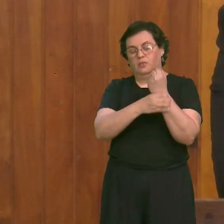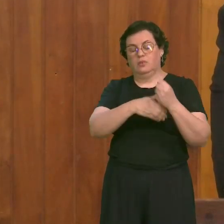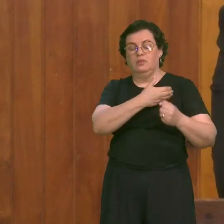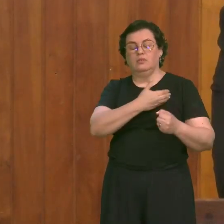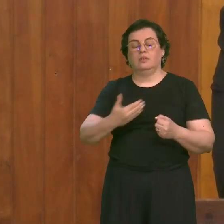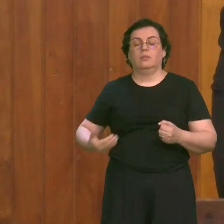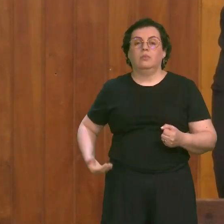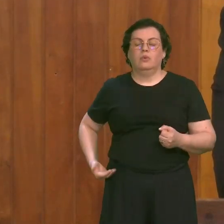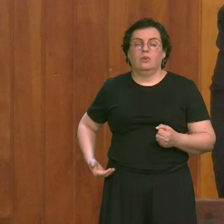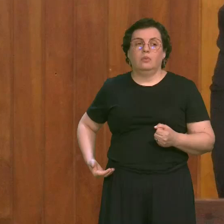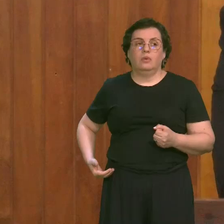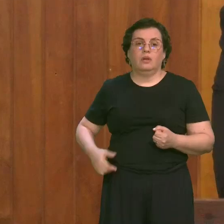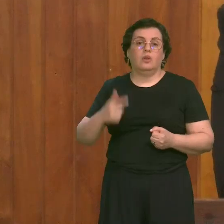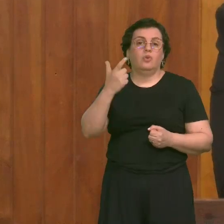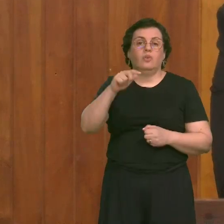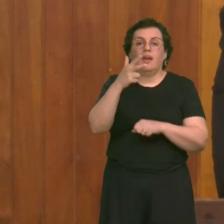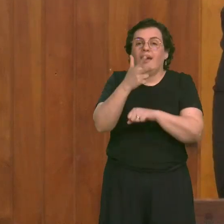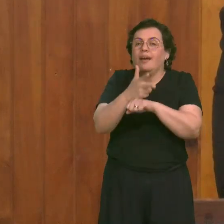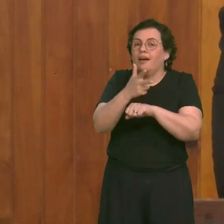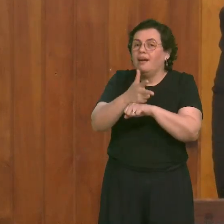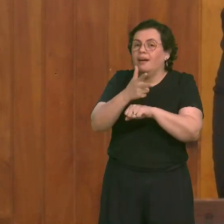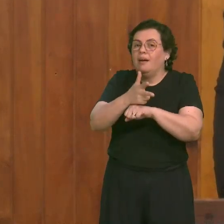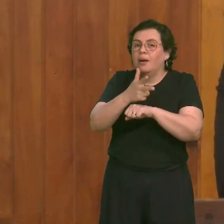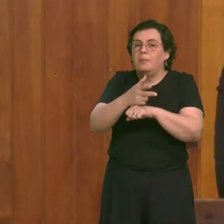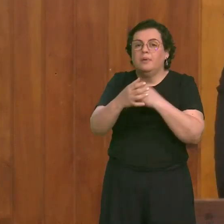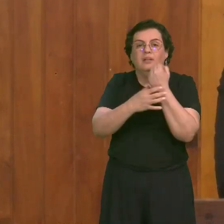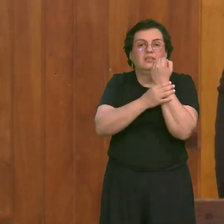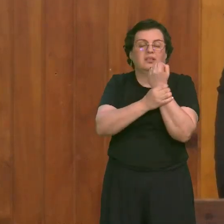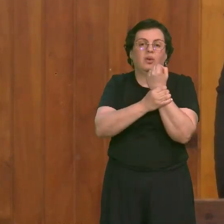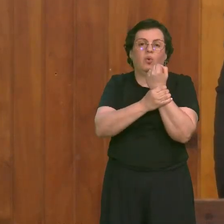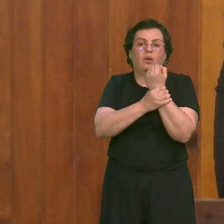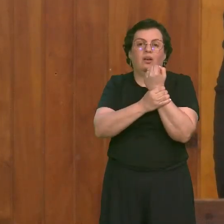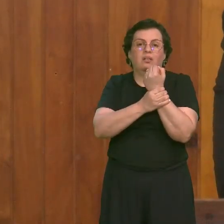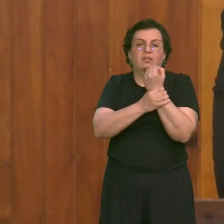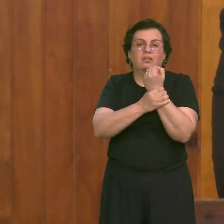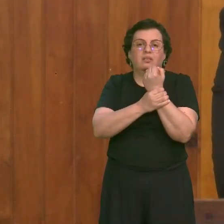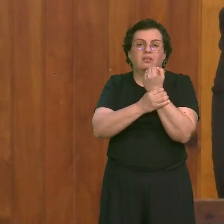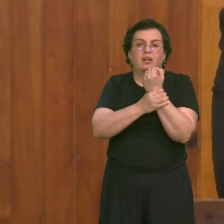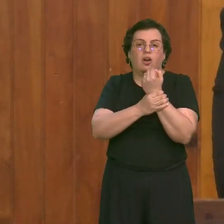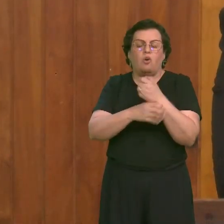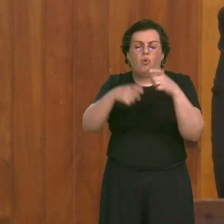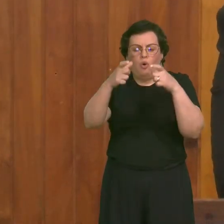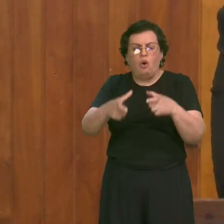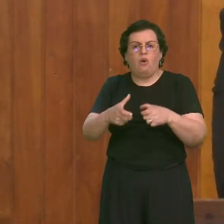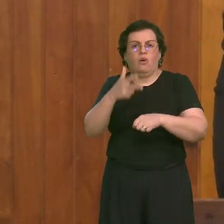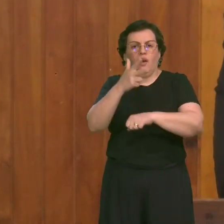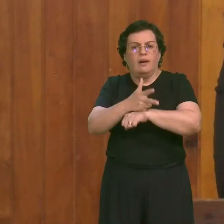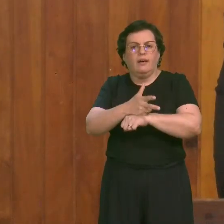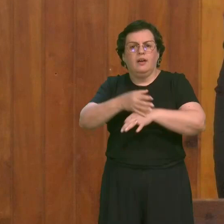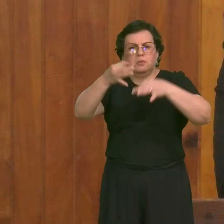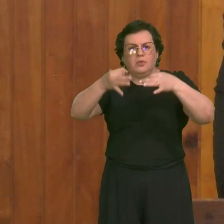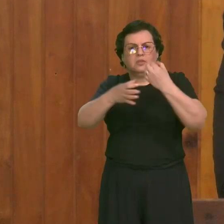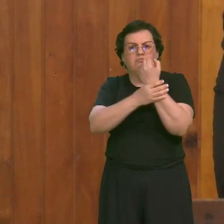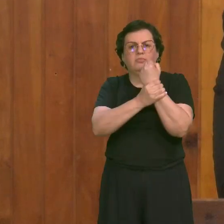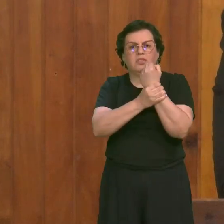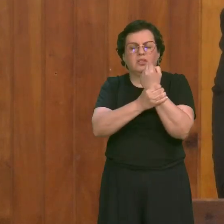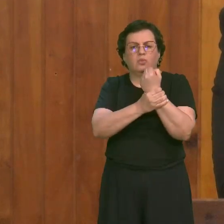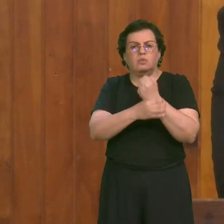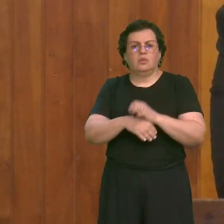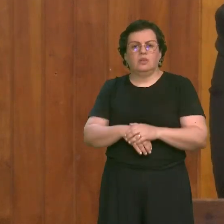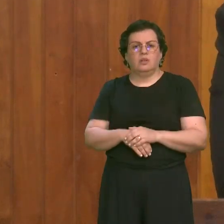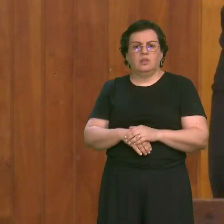na cidade não tem câmera as câmeras de segurança são pífias aqui na cidade coloca a câmera de segurança na saída da cidade